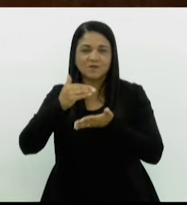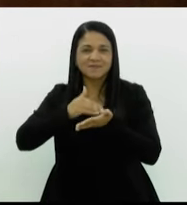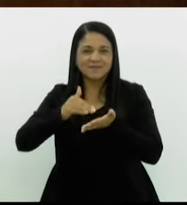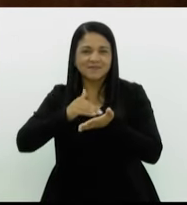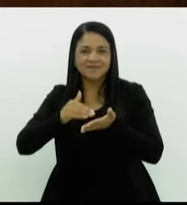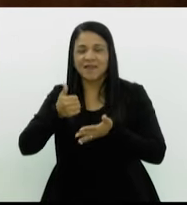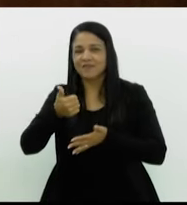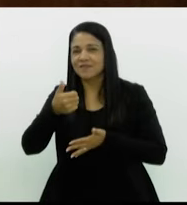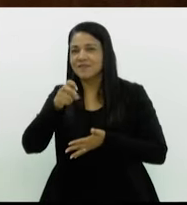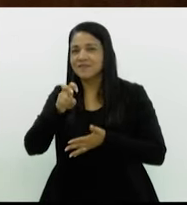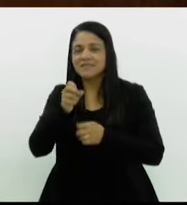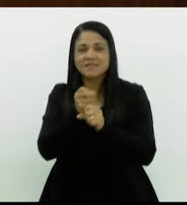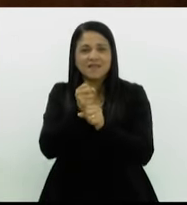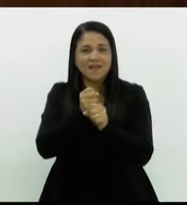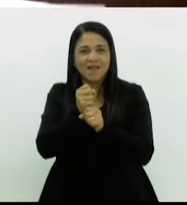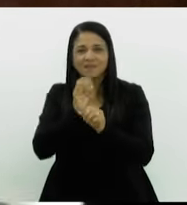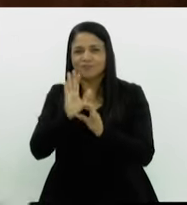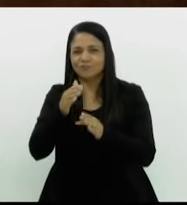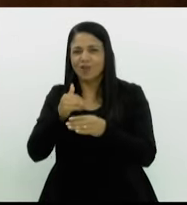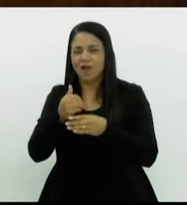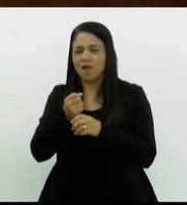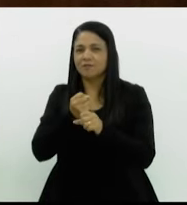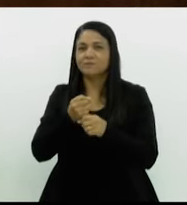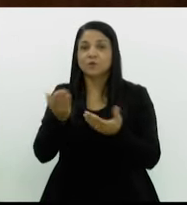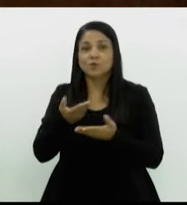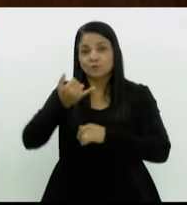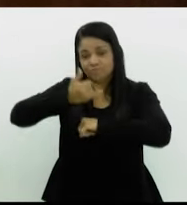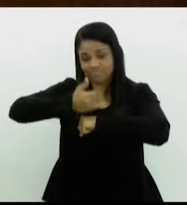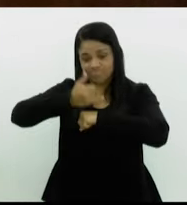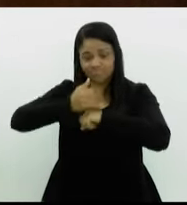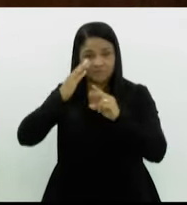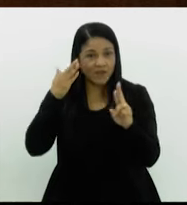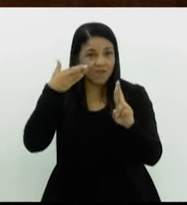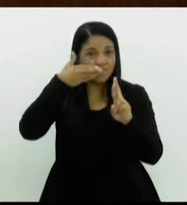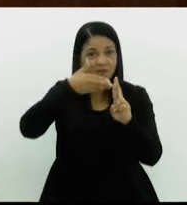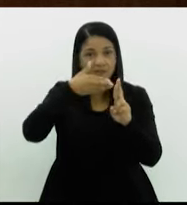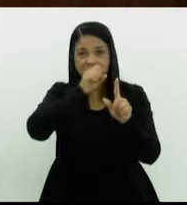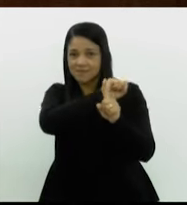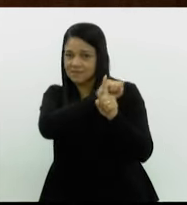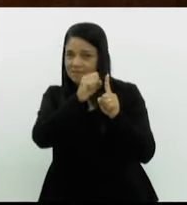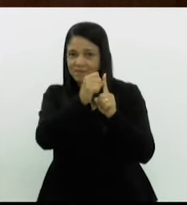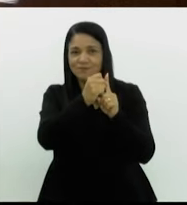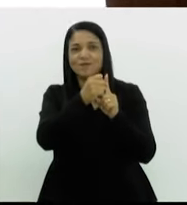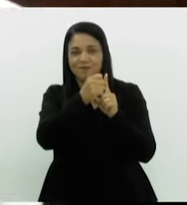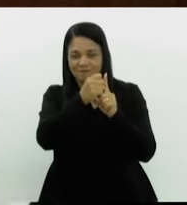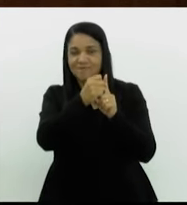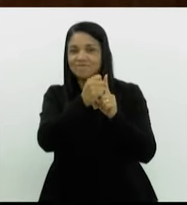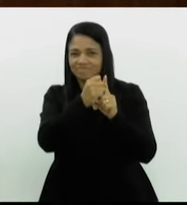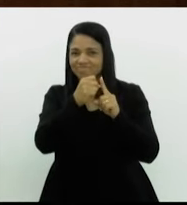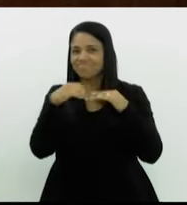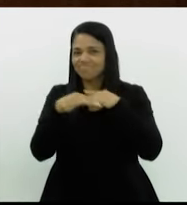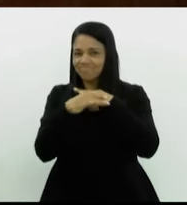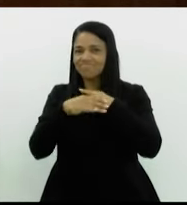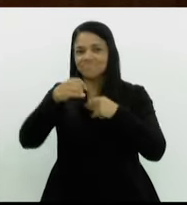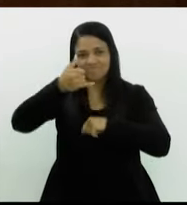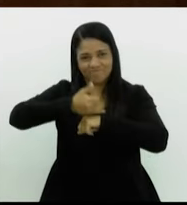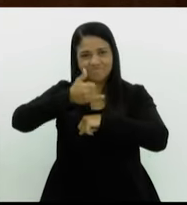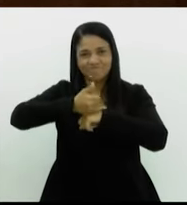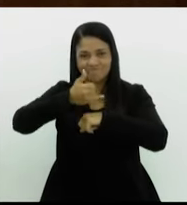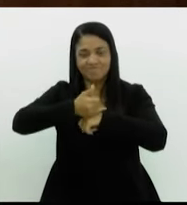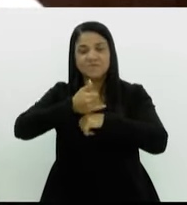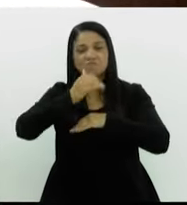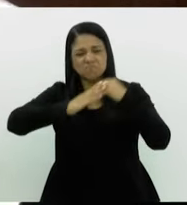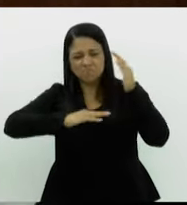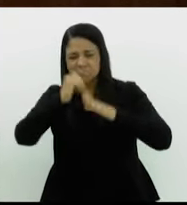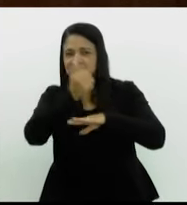anos, e Volta Redonda hoje é referência na assistência social, e se deve a todos os trabalhadores dessa